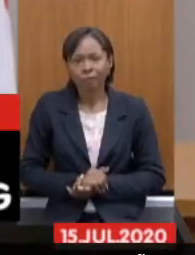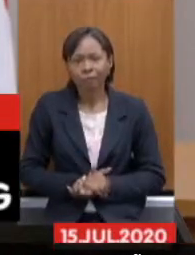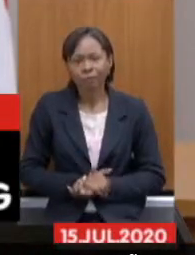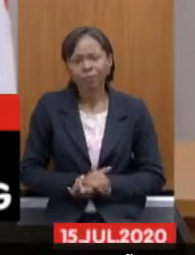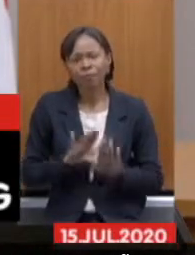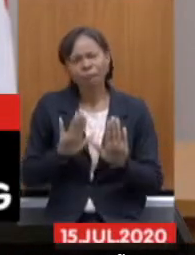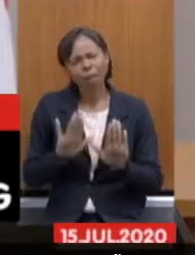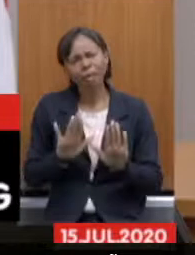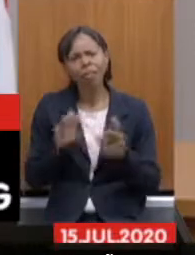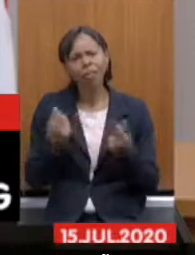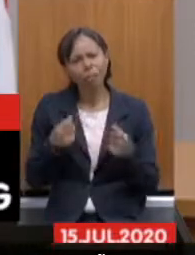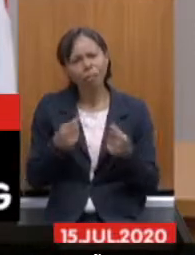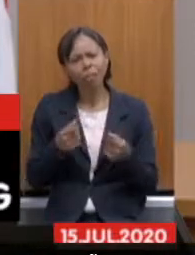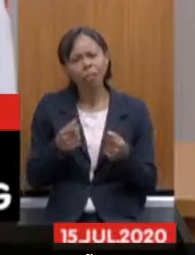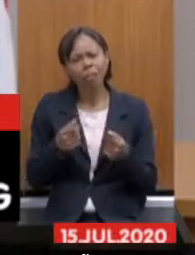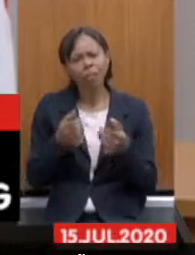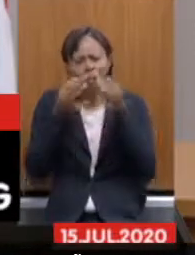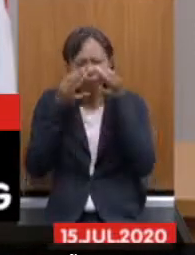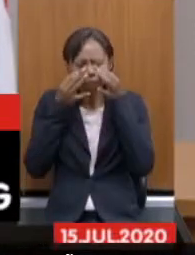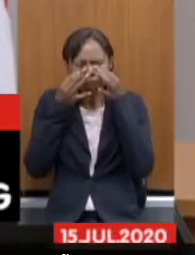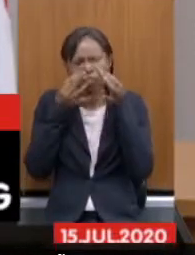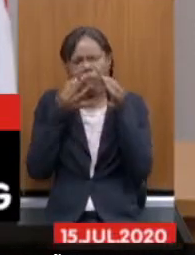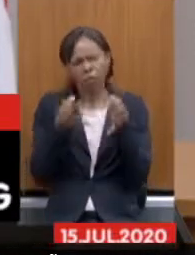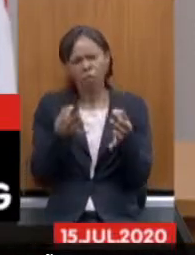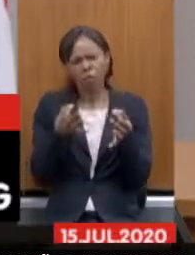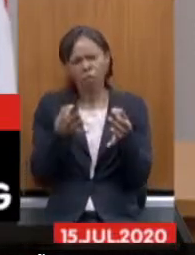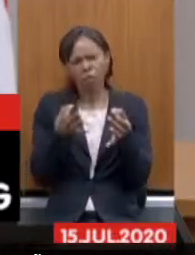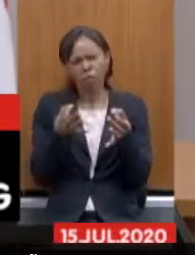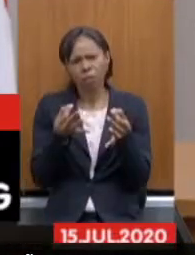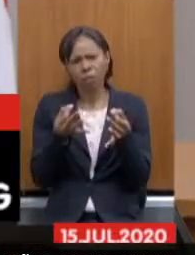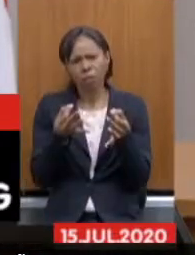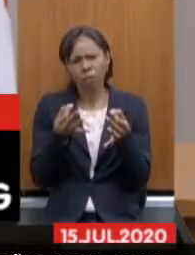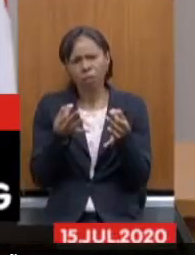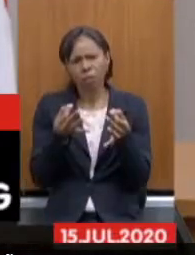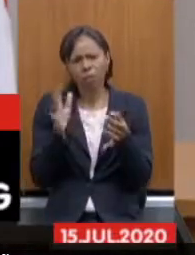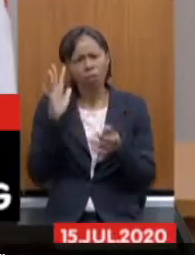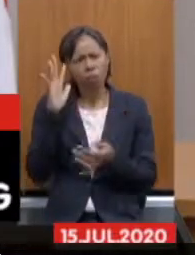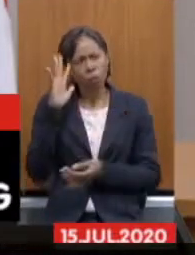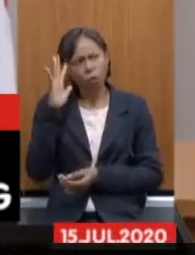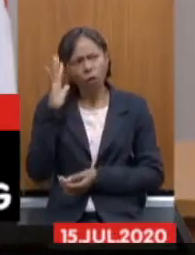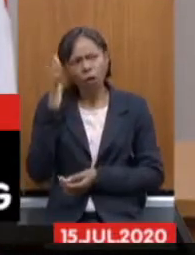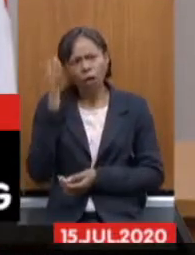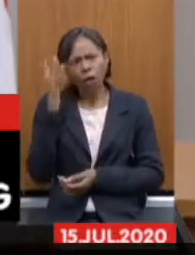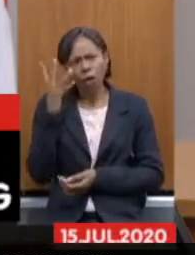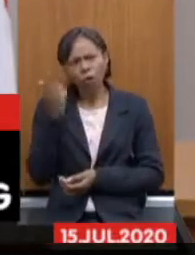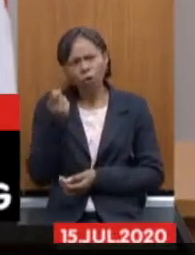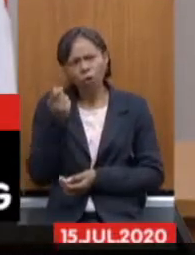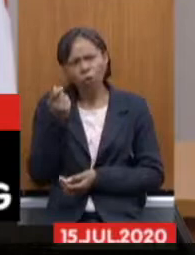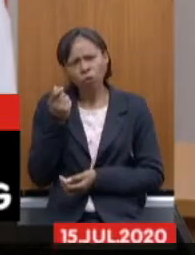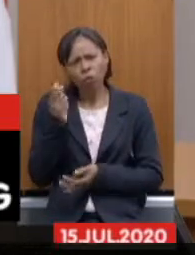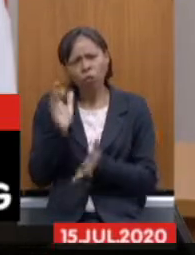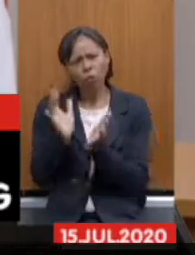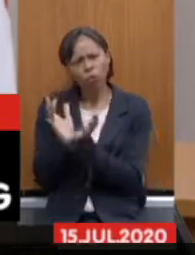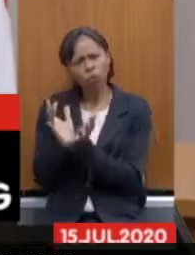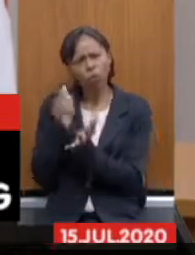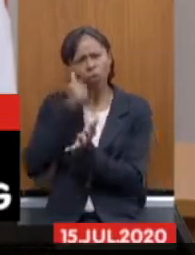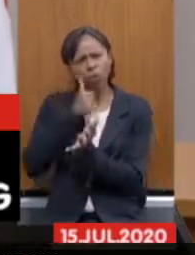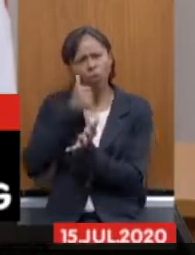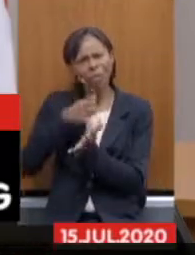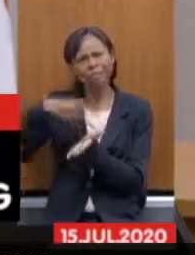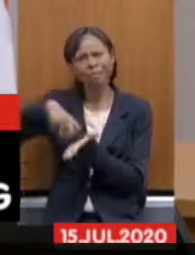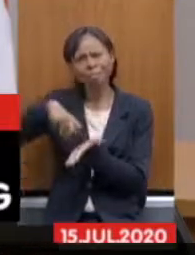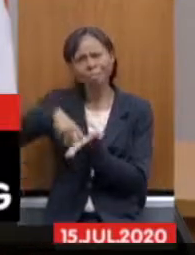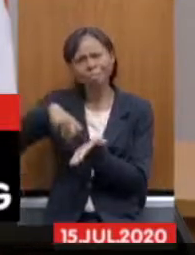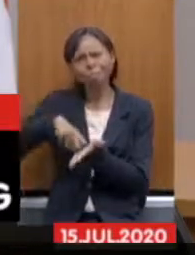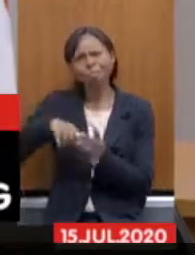é mas tem que dar uma atenção e eu acho que é as mulheres estão sendo muito